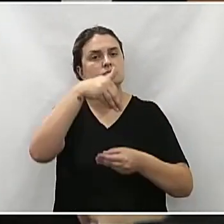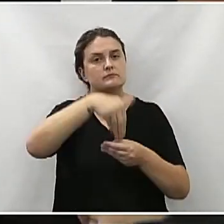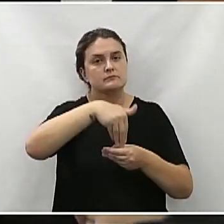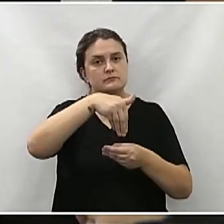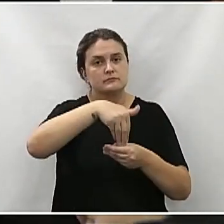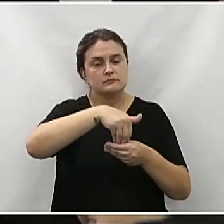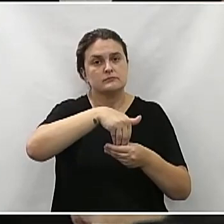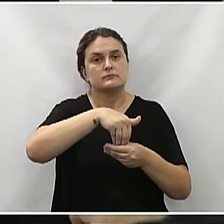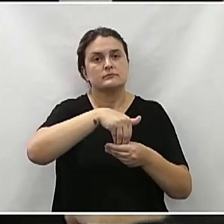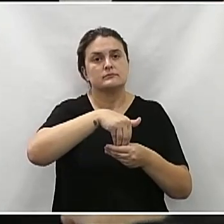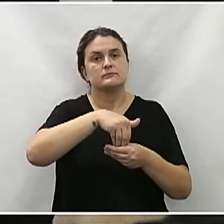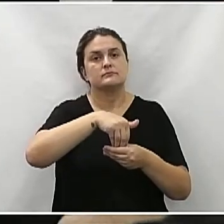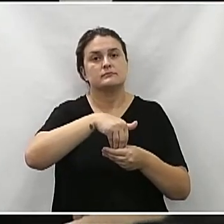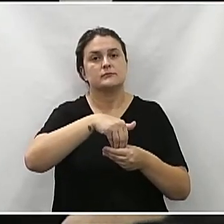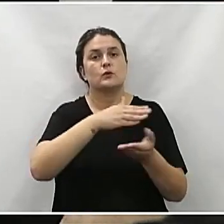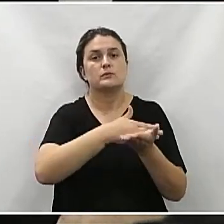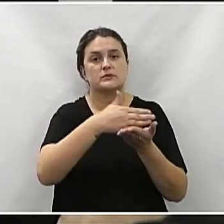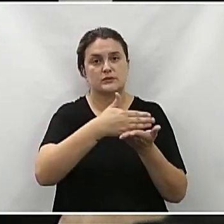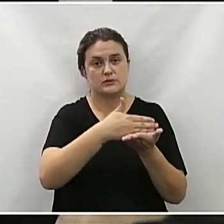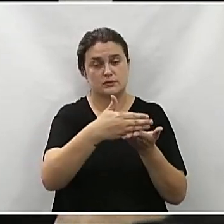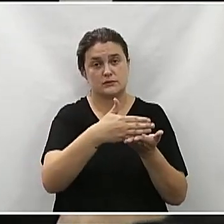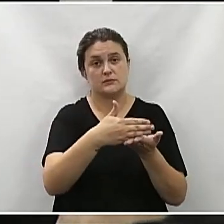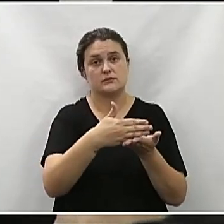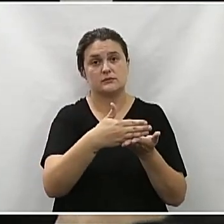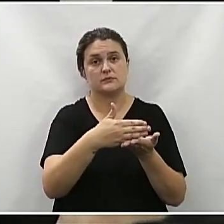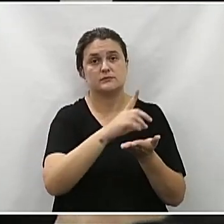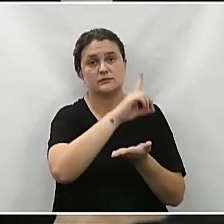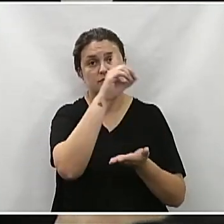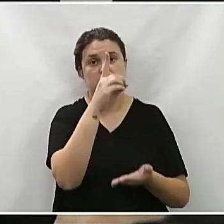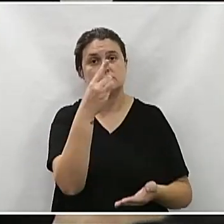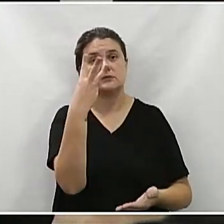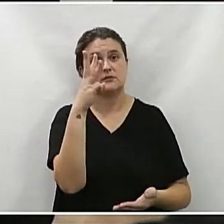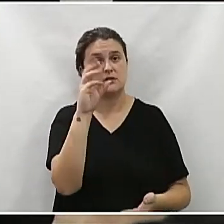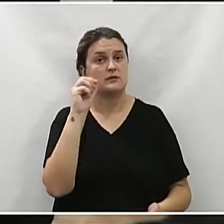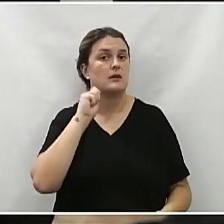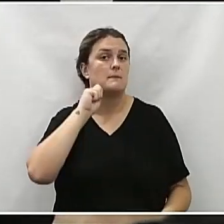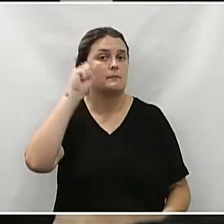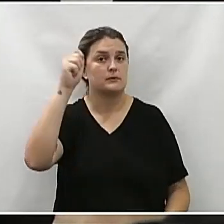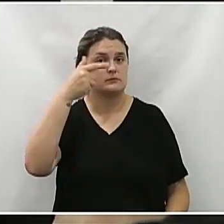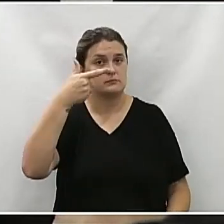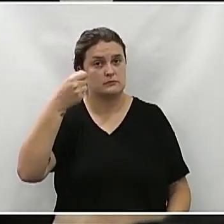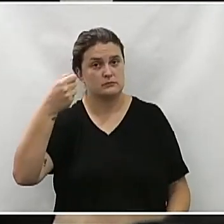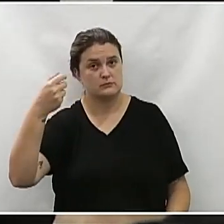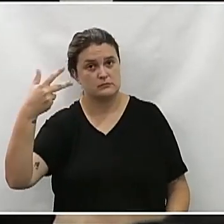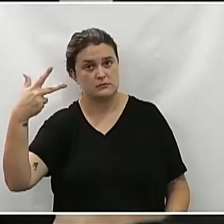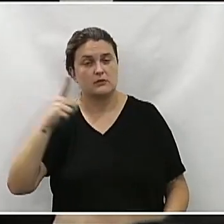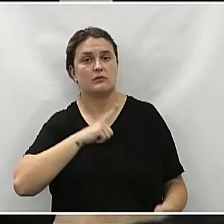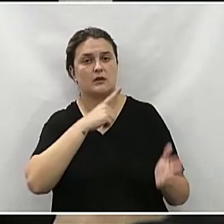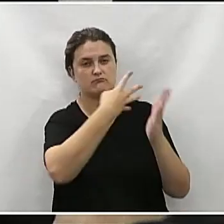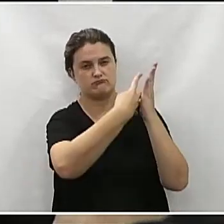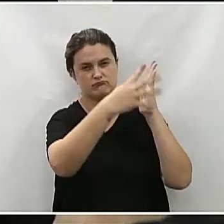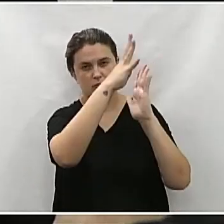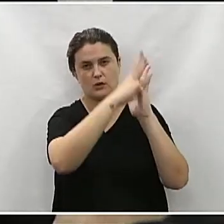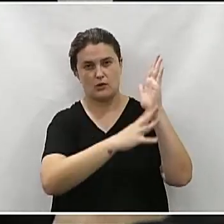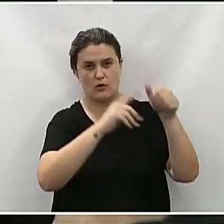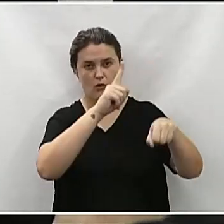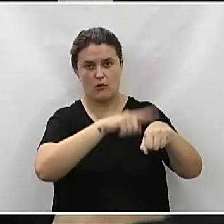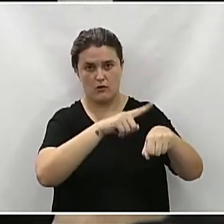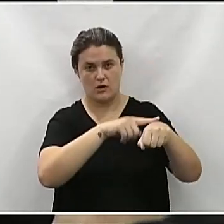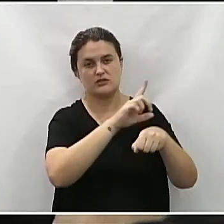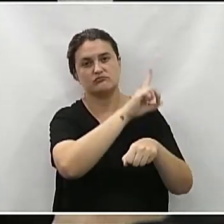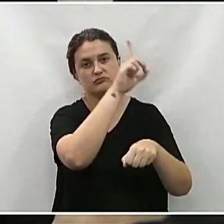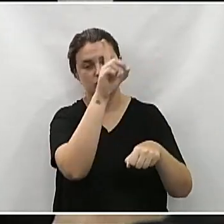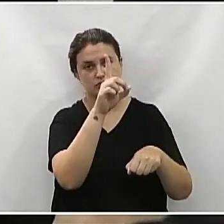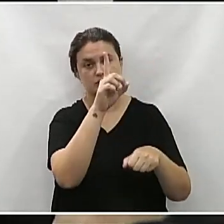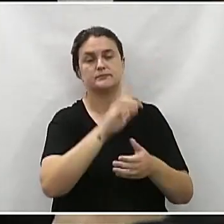terão início a partir do dia 30 de abril de 2023 conforme o cronograma a ser